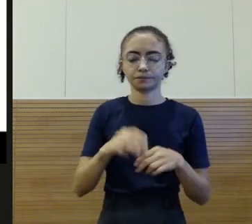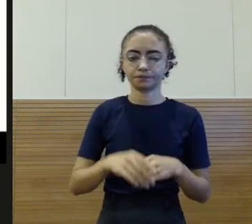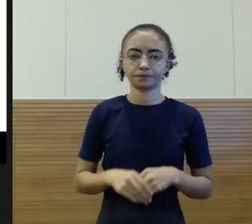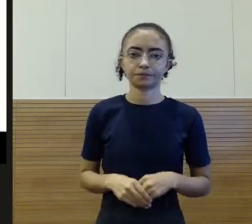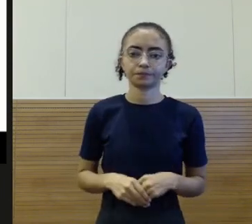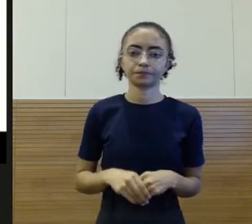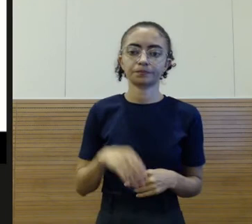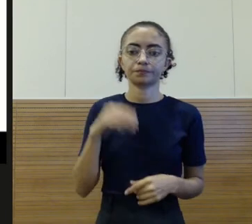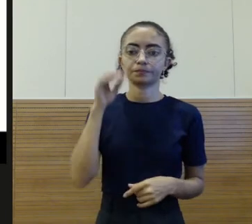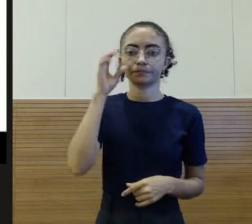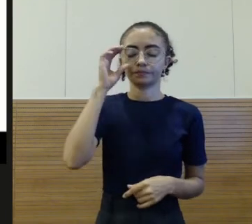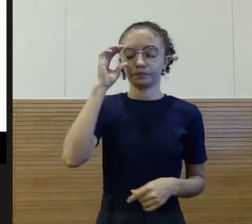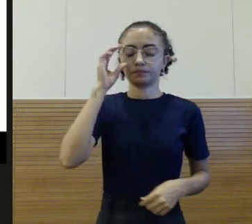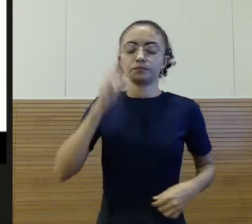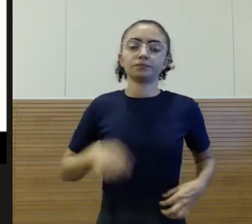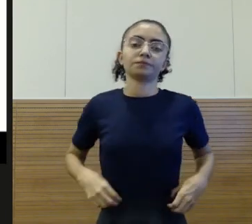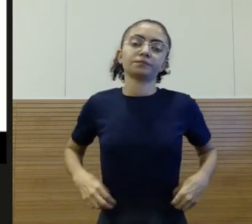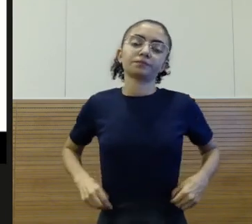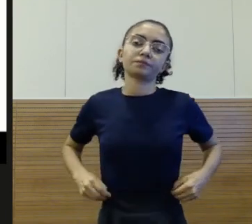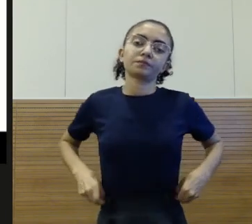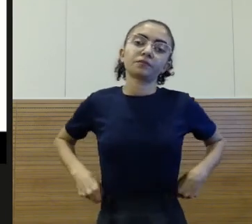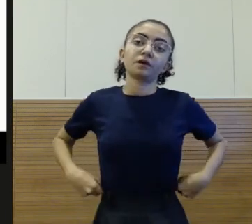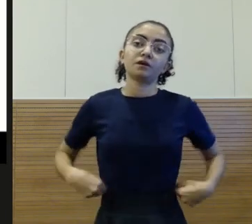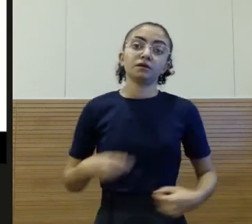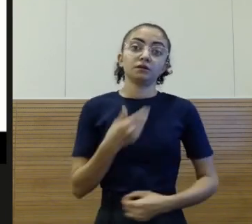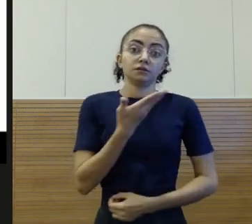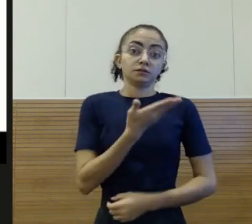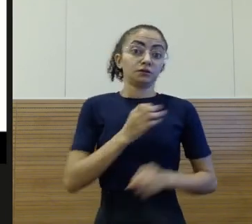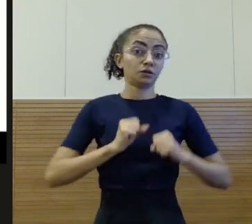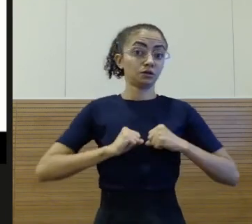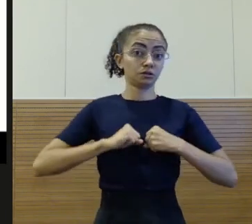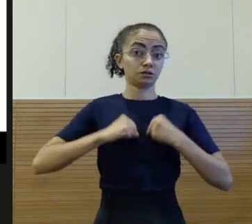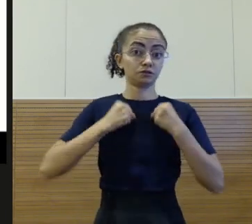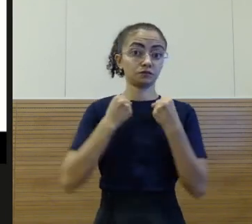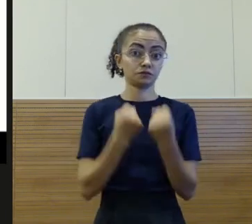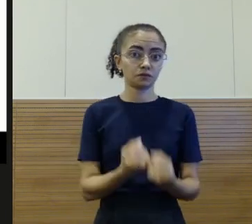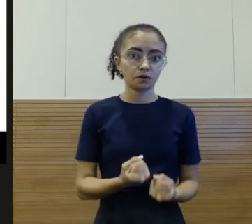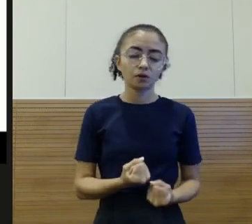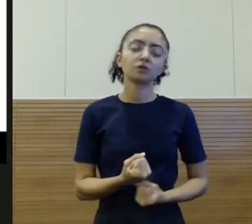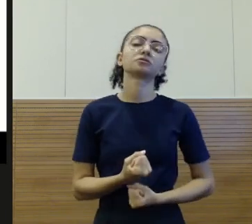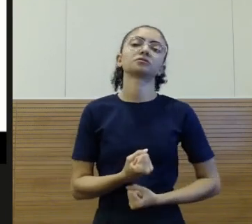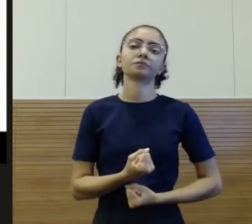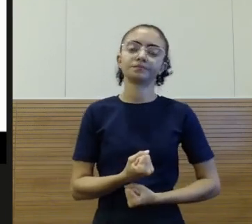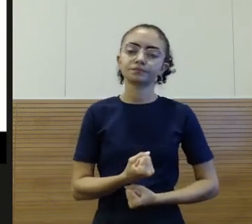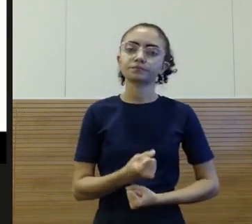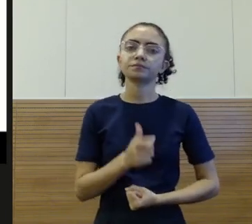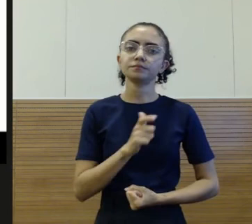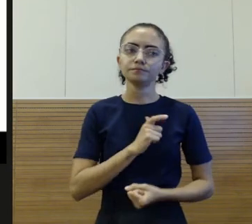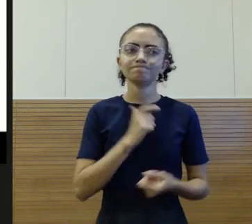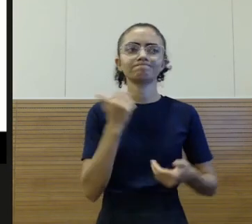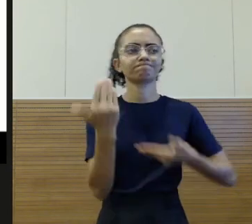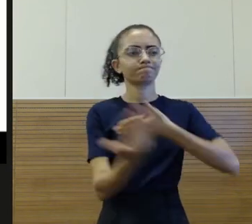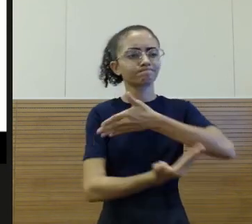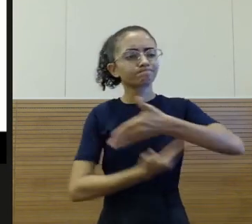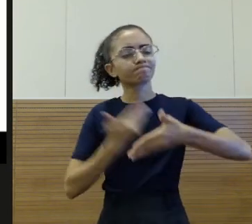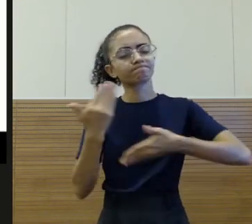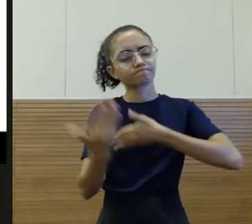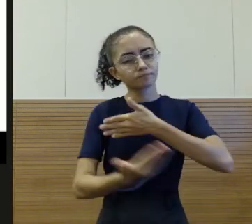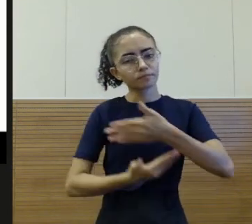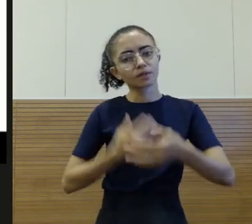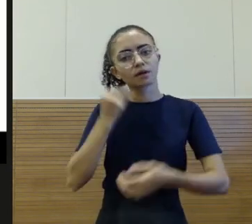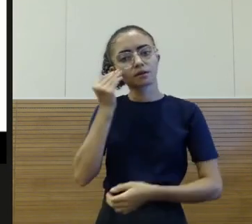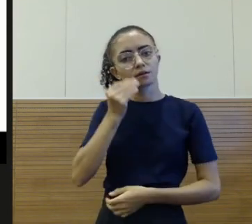bom, esses são muitos dos esforços feitos. Houve muita troca de experiências com